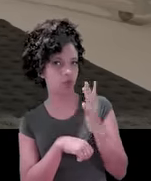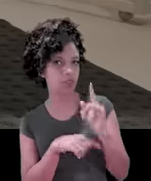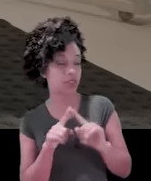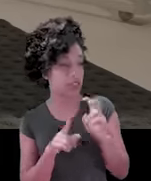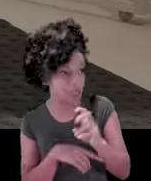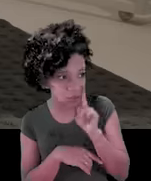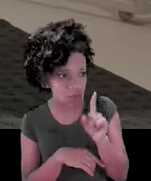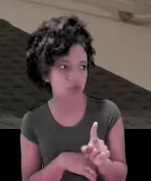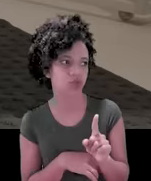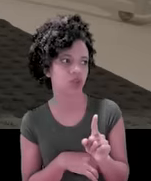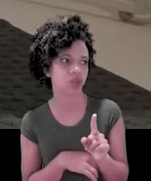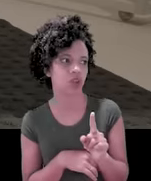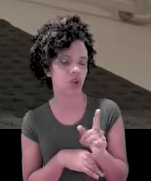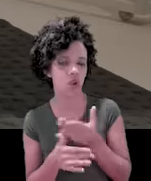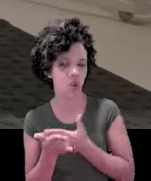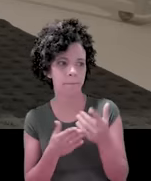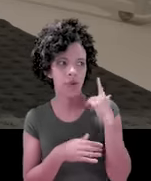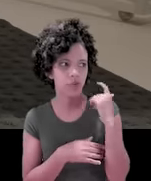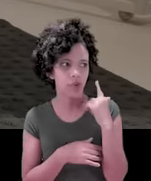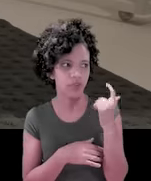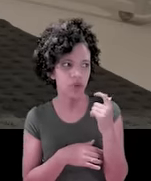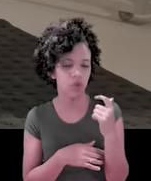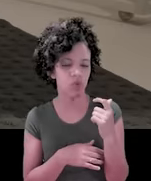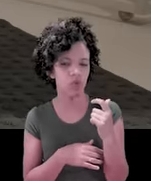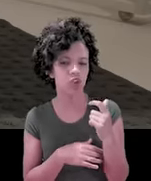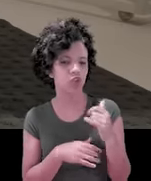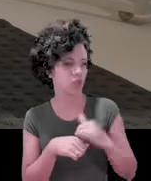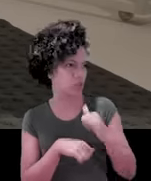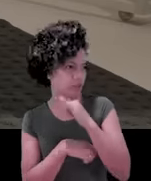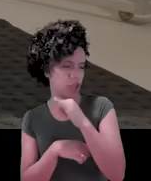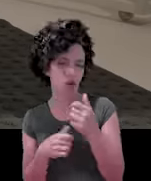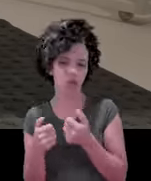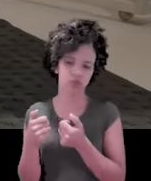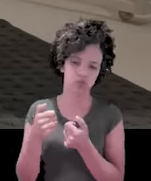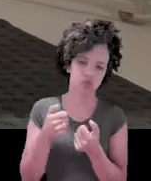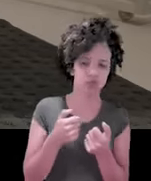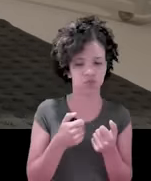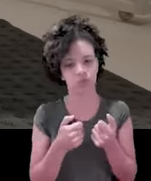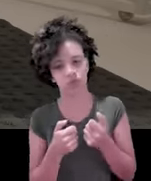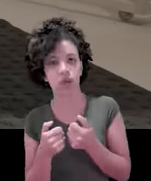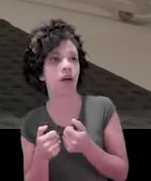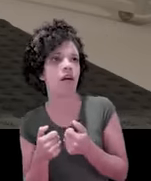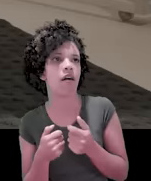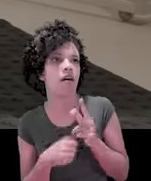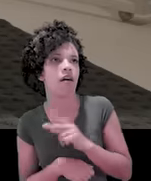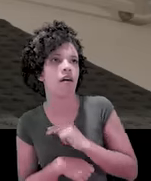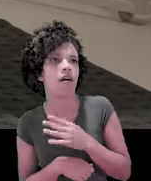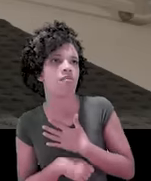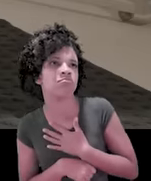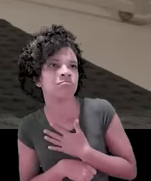naquele quinto dia de repente eu começo a ouvir o barulho de um avião grande com se aproximando a primeiro